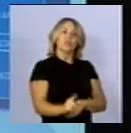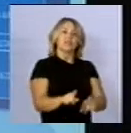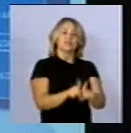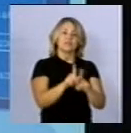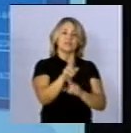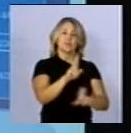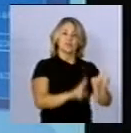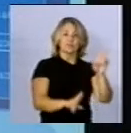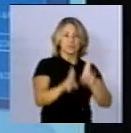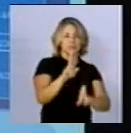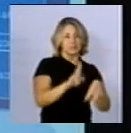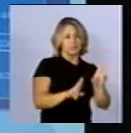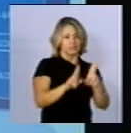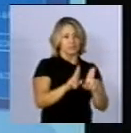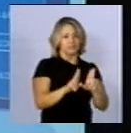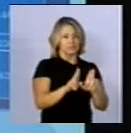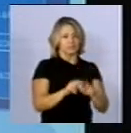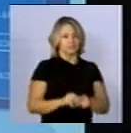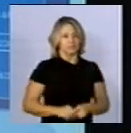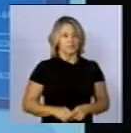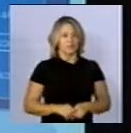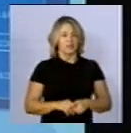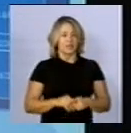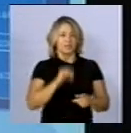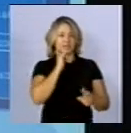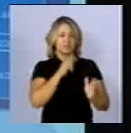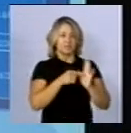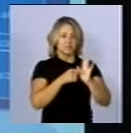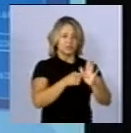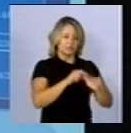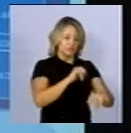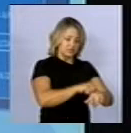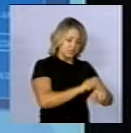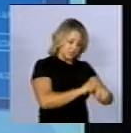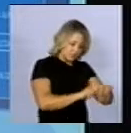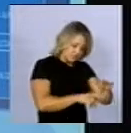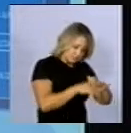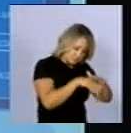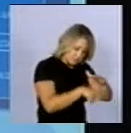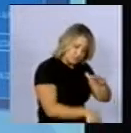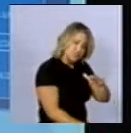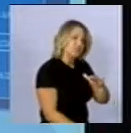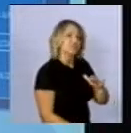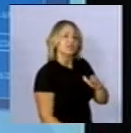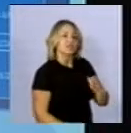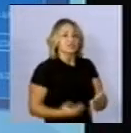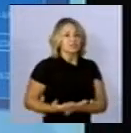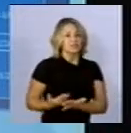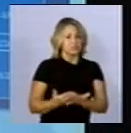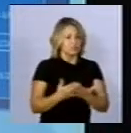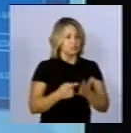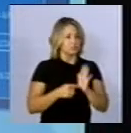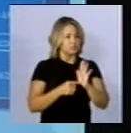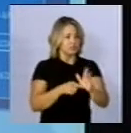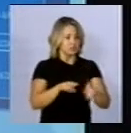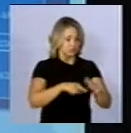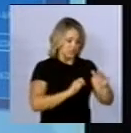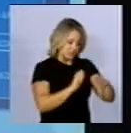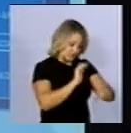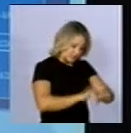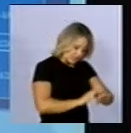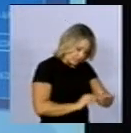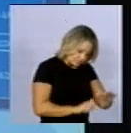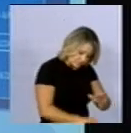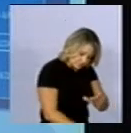medida demos aí destaque no caso do enterramento de linhas onde seg segundo esses estudos o enterramento de linhas poderia